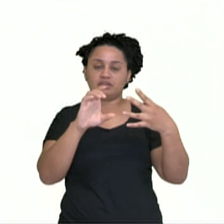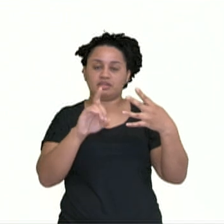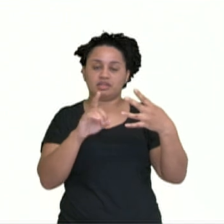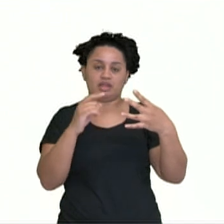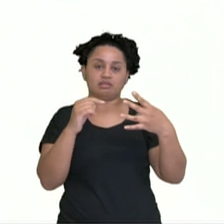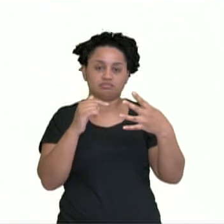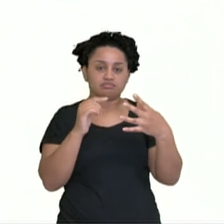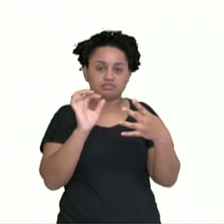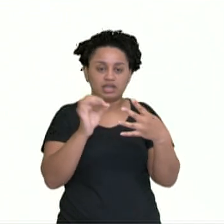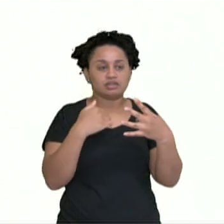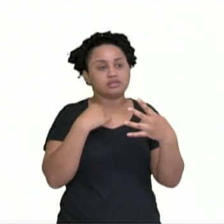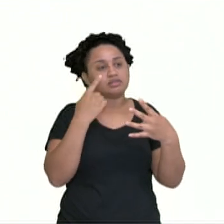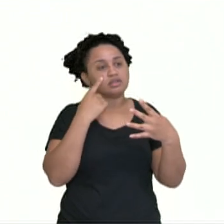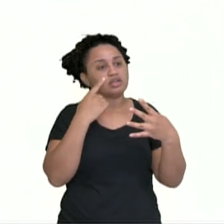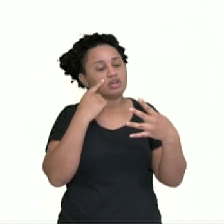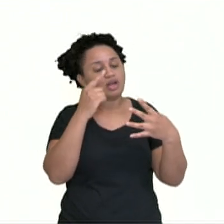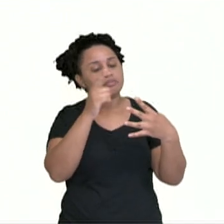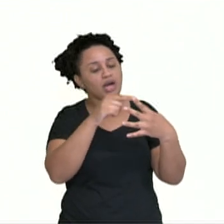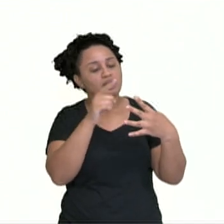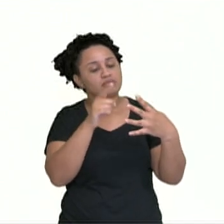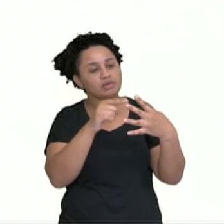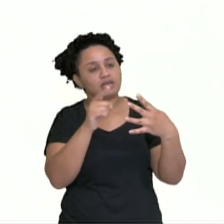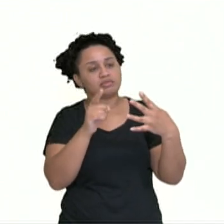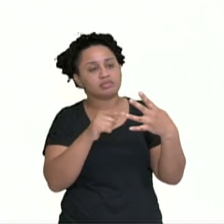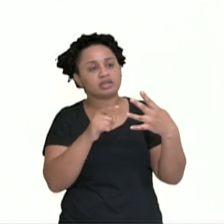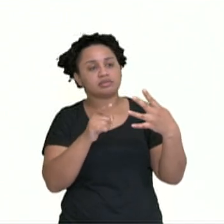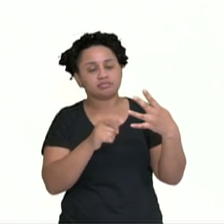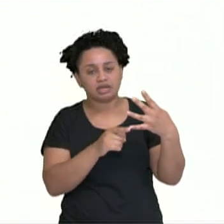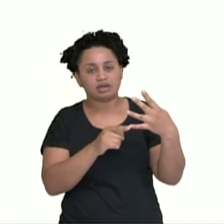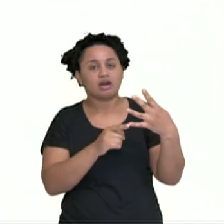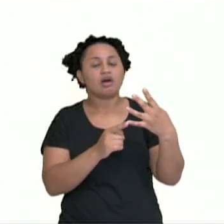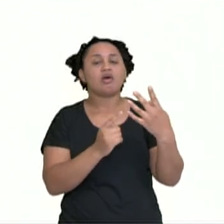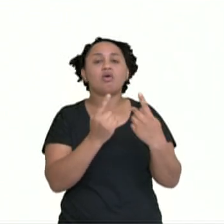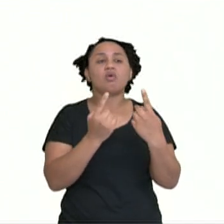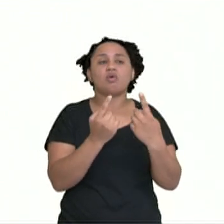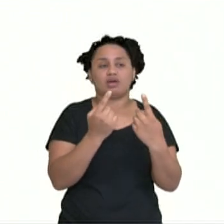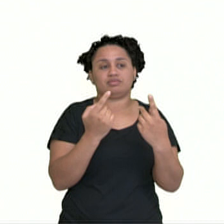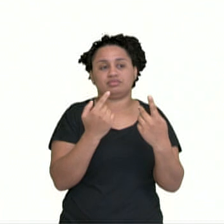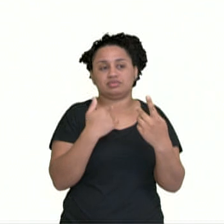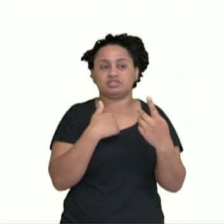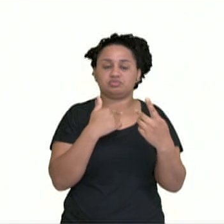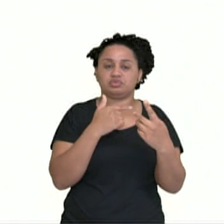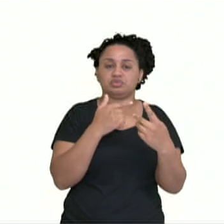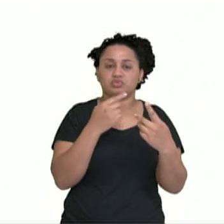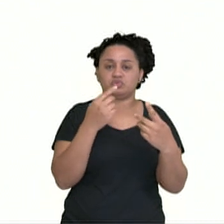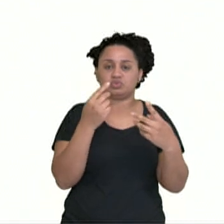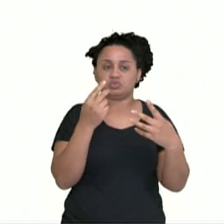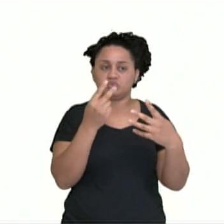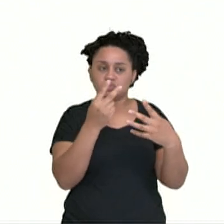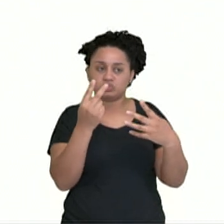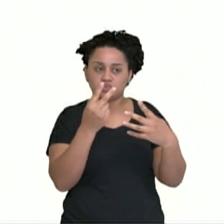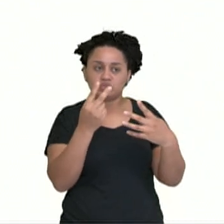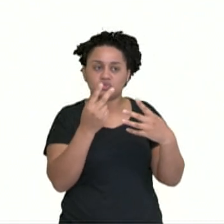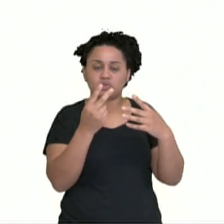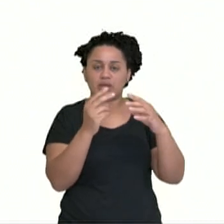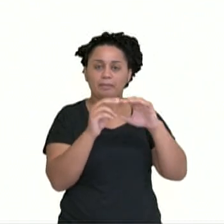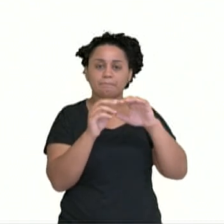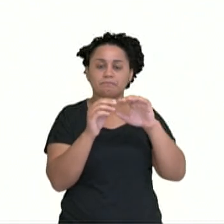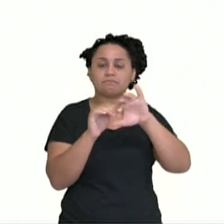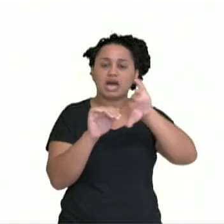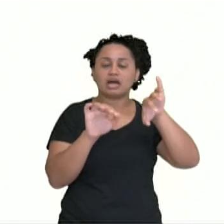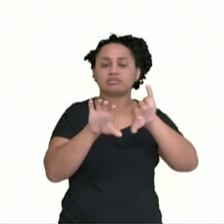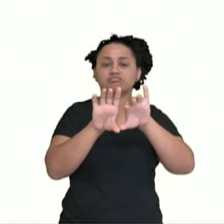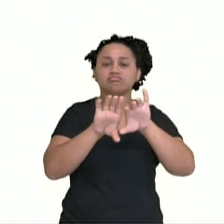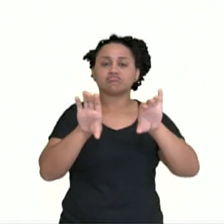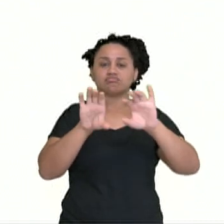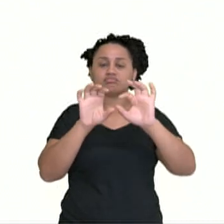zero, aberto nas duas extremidades. Letra B, do 2 até o mais infinito, aberto nas duas extremidades. Letra